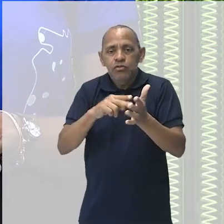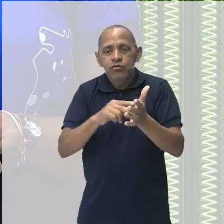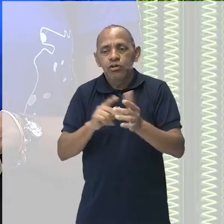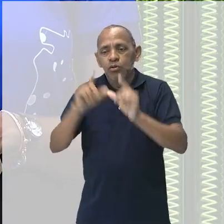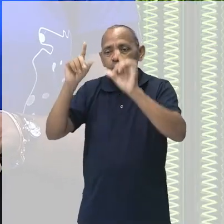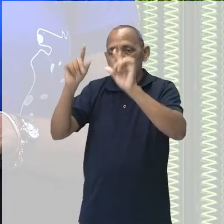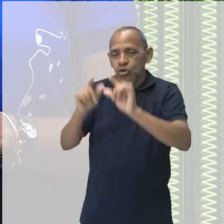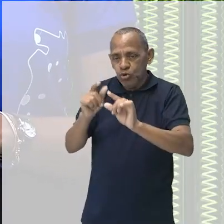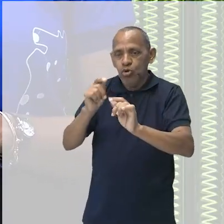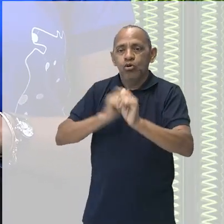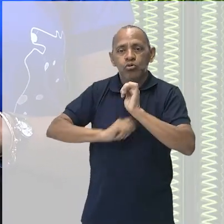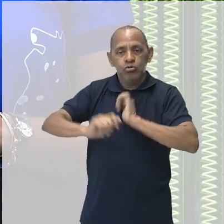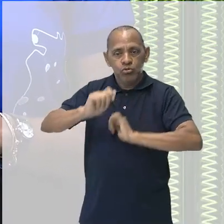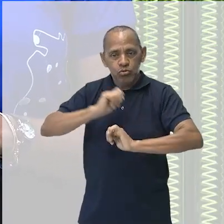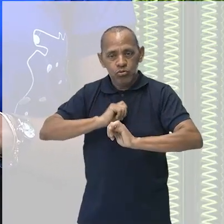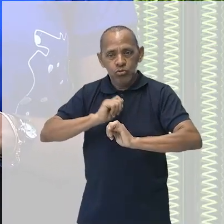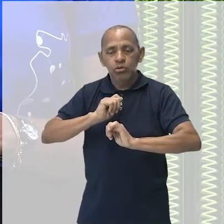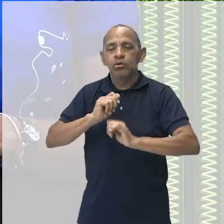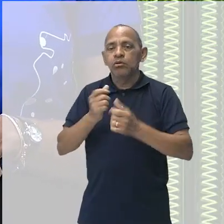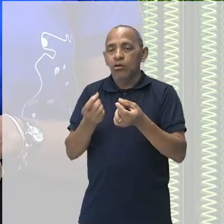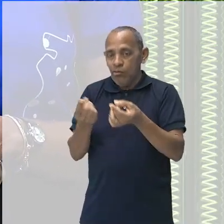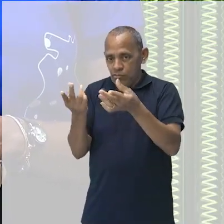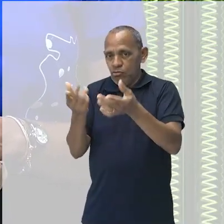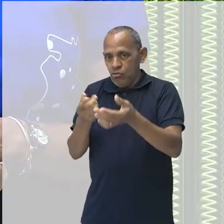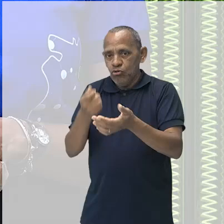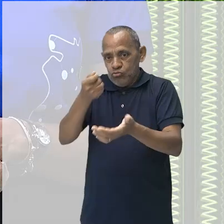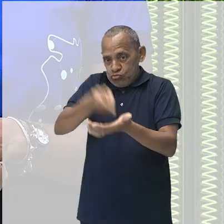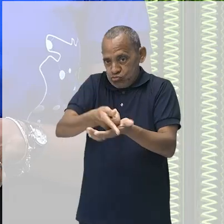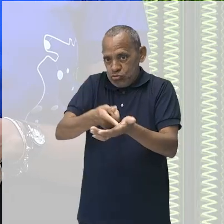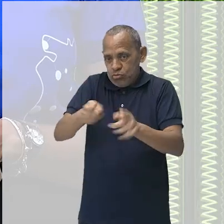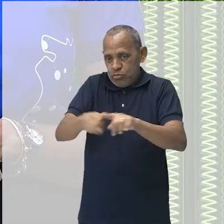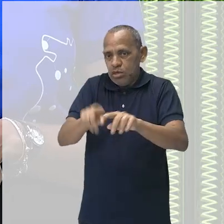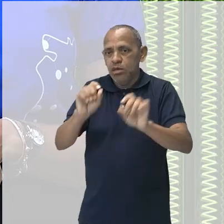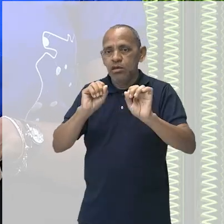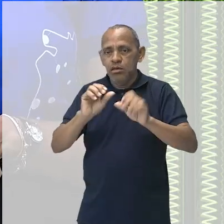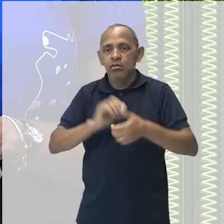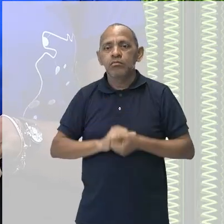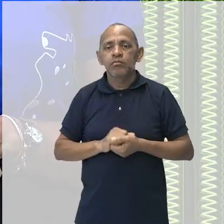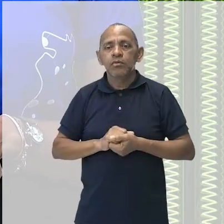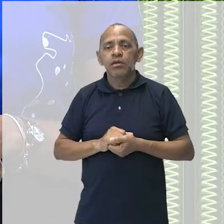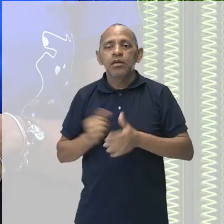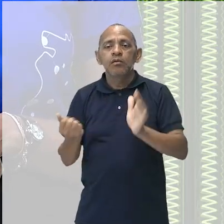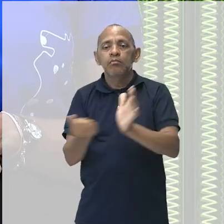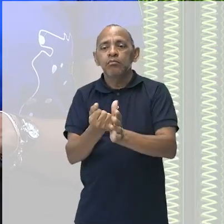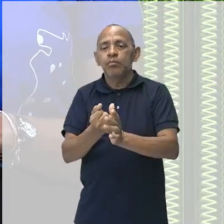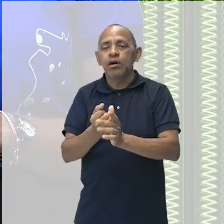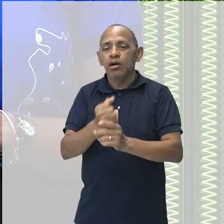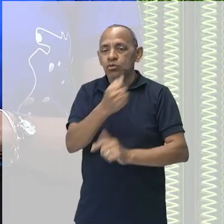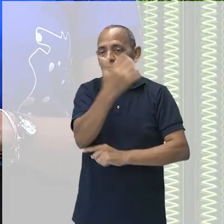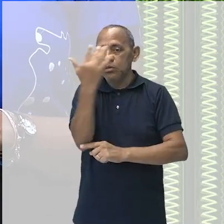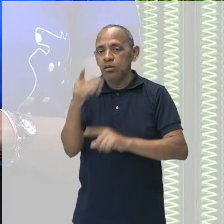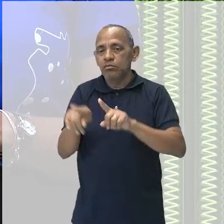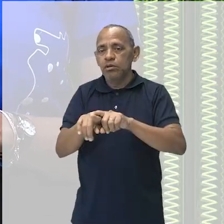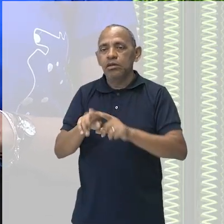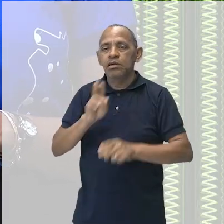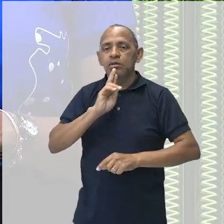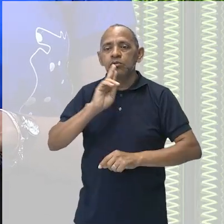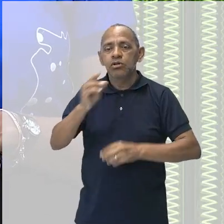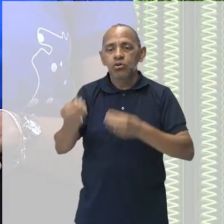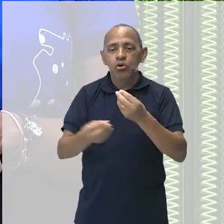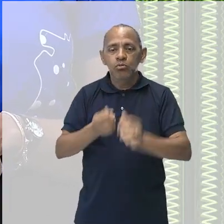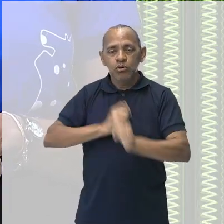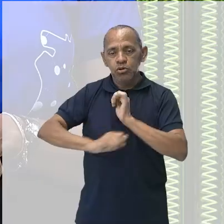menor custo de gerenciamento de lixo e menor impacto ambiental, o que pode resultar em economias